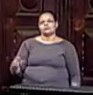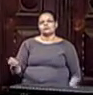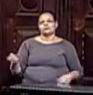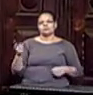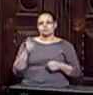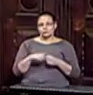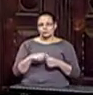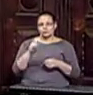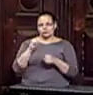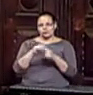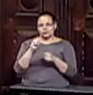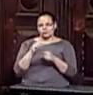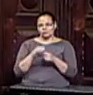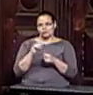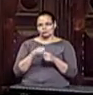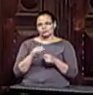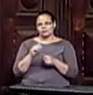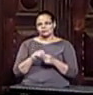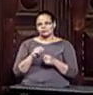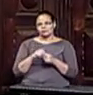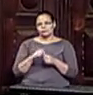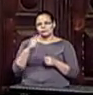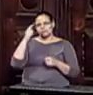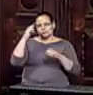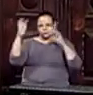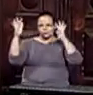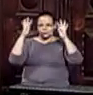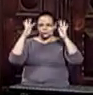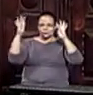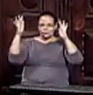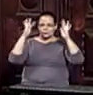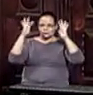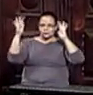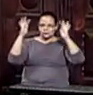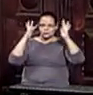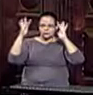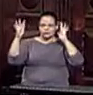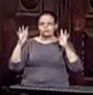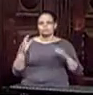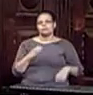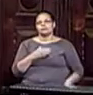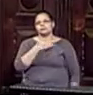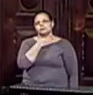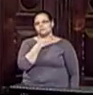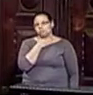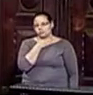voltar a fazer uma reflexão sobre a crise